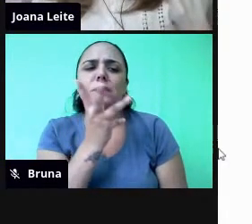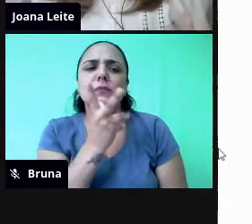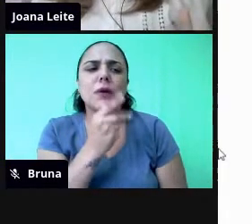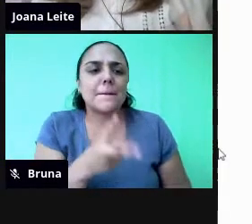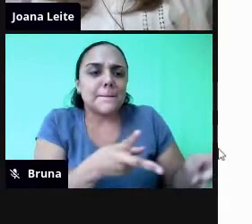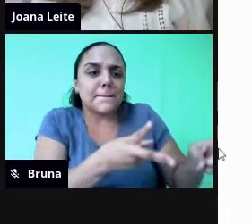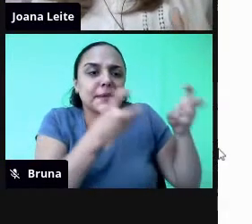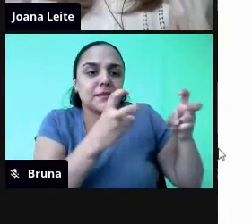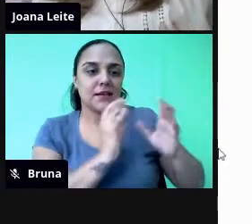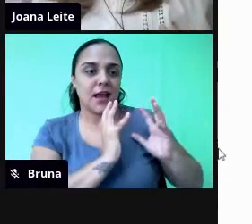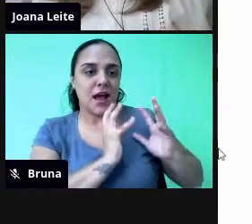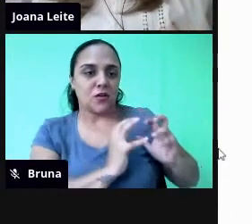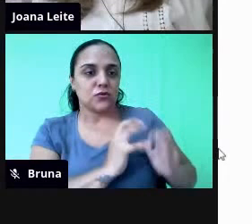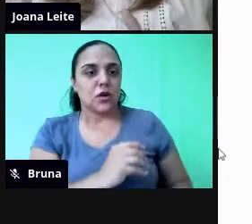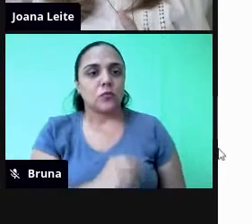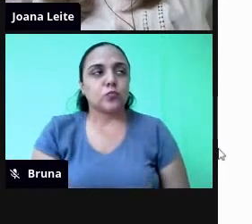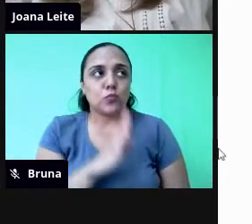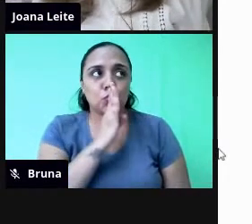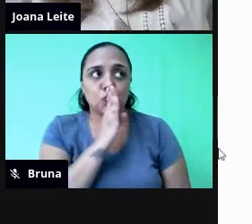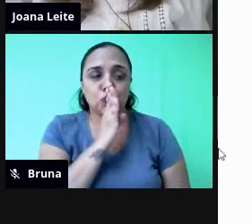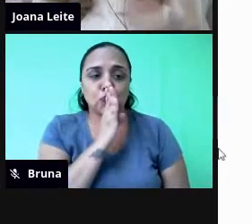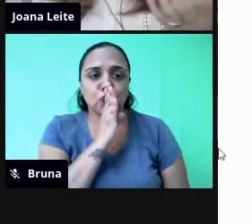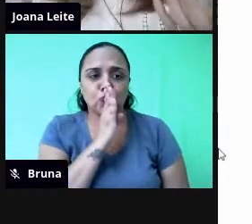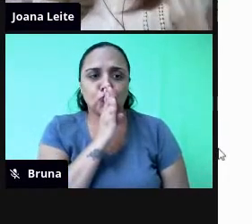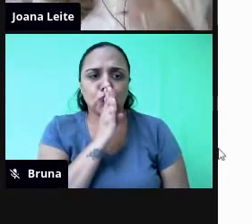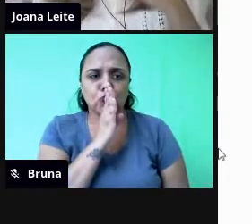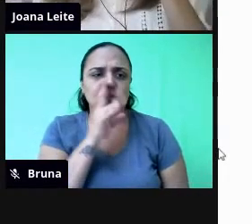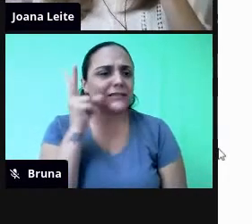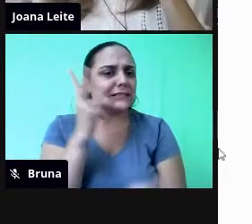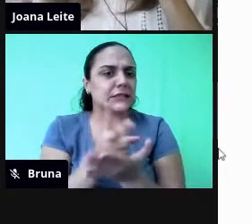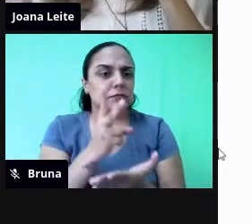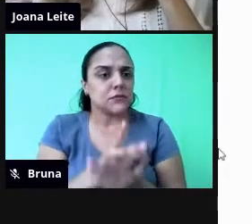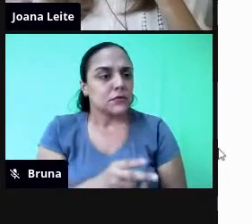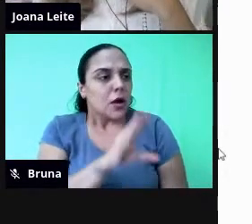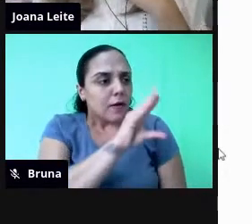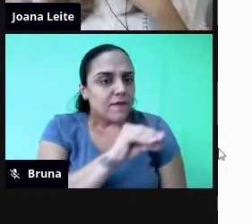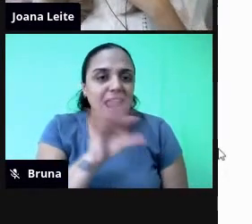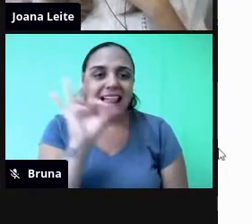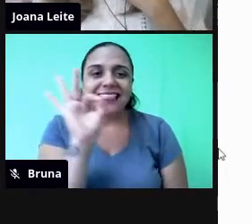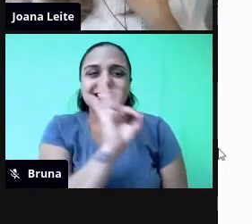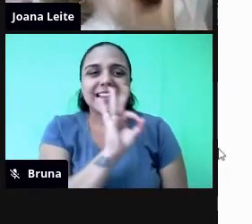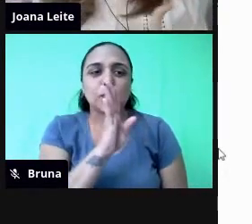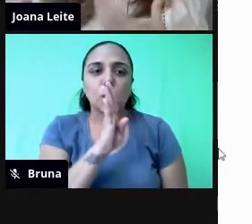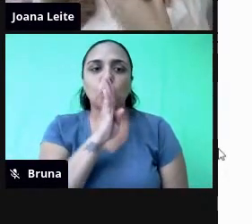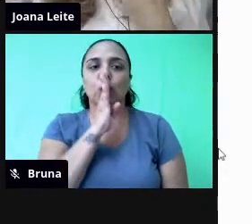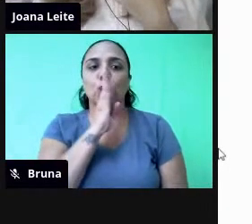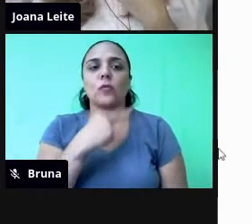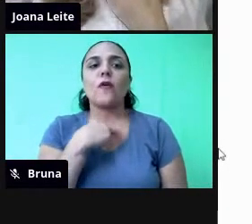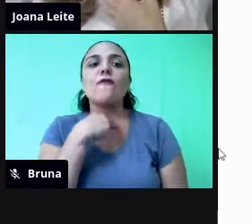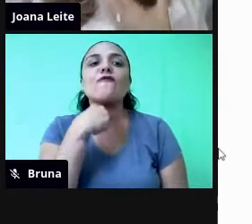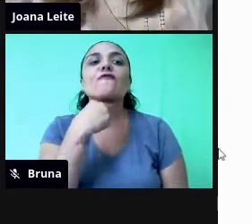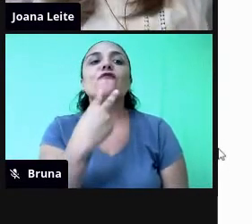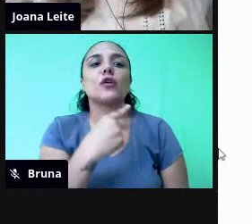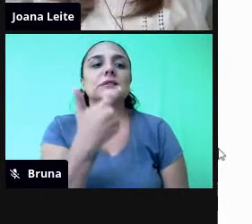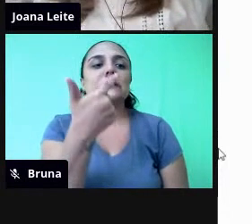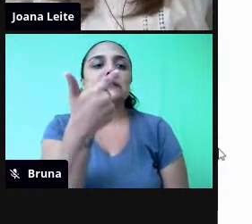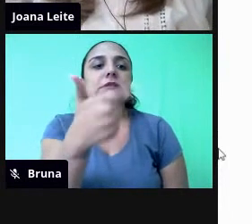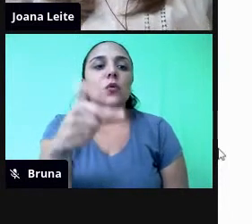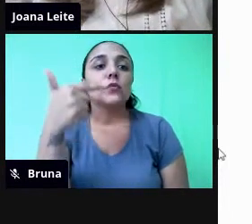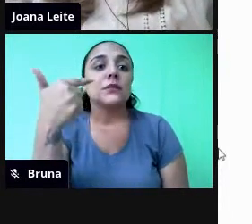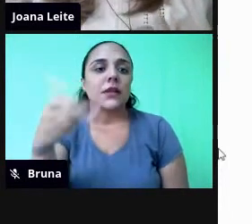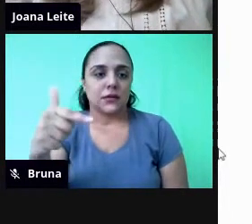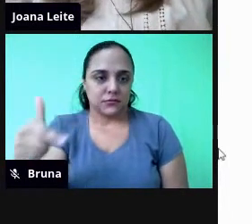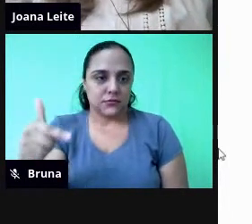muitos indivíduos que são autistas e que têm comunicação, né, vocal, eles conseguem